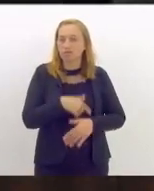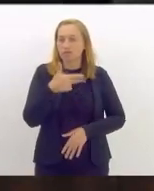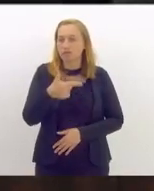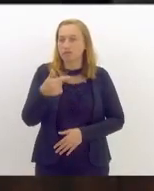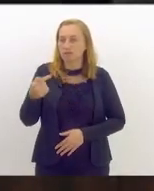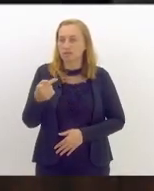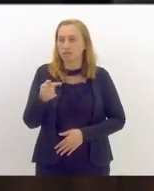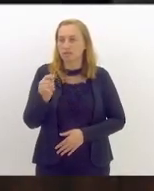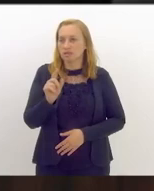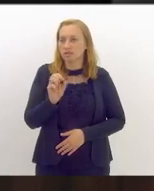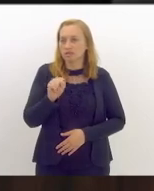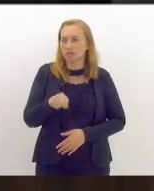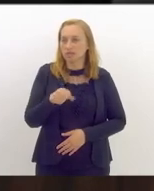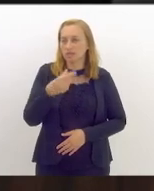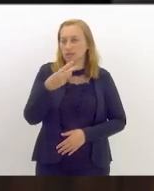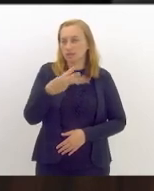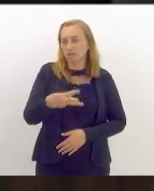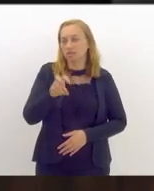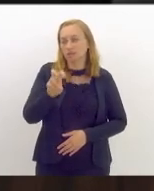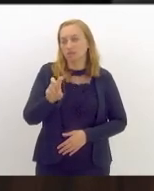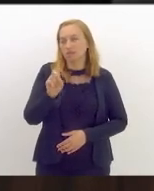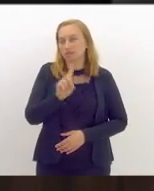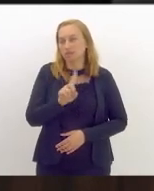17535 não resultado